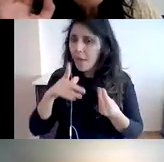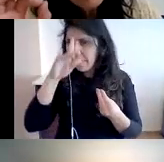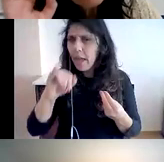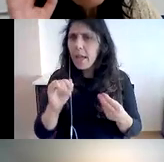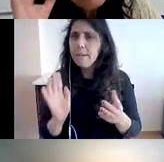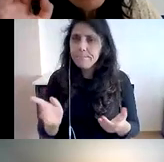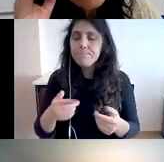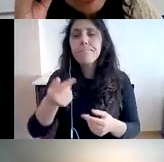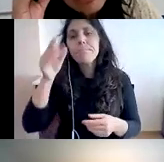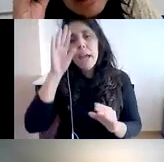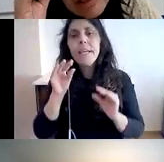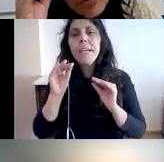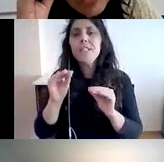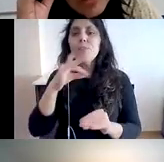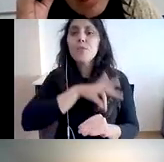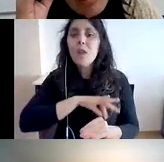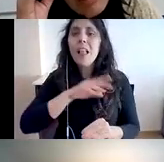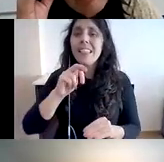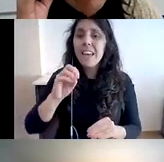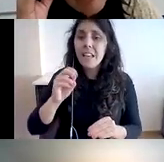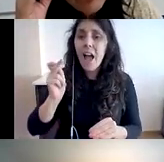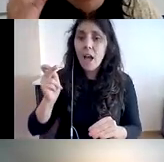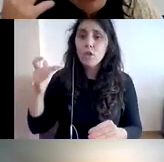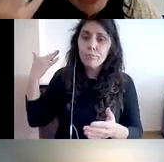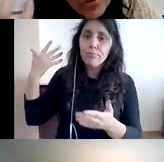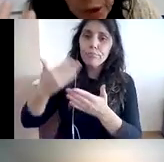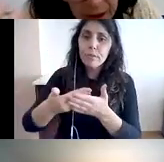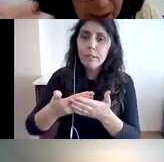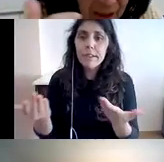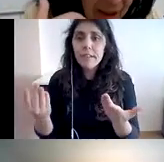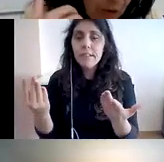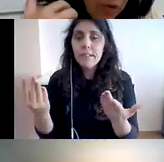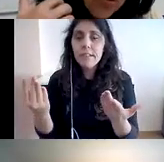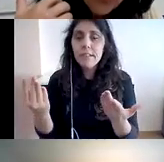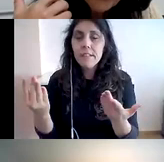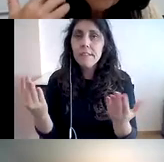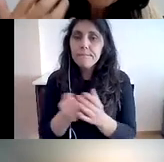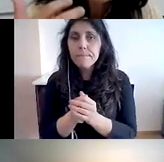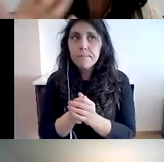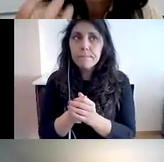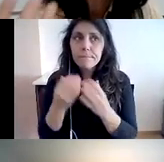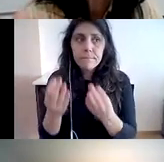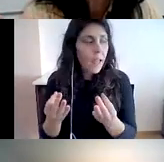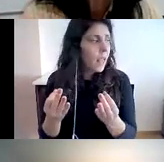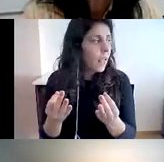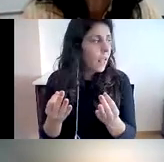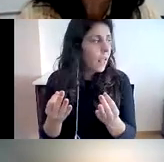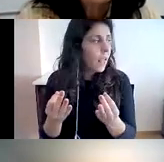ensino profissional, nestes 30 anos, constitui um